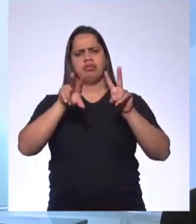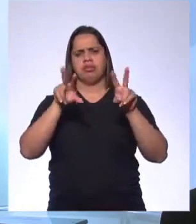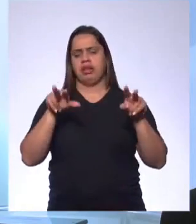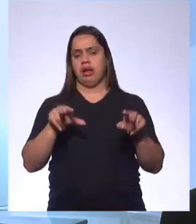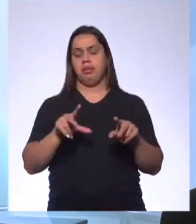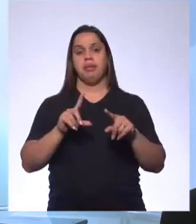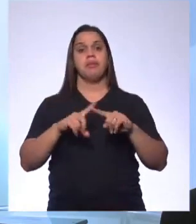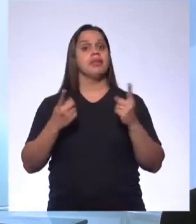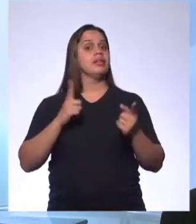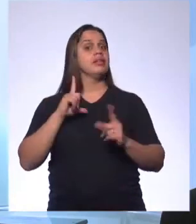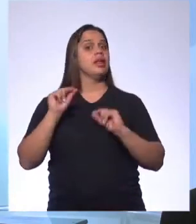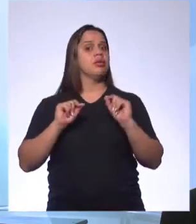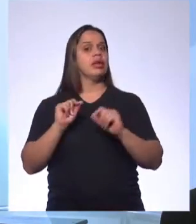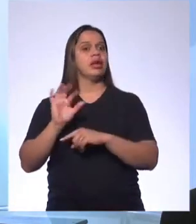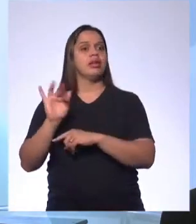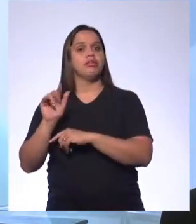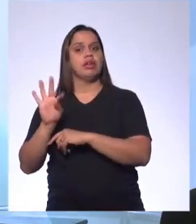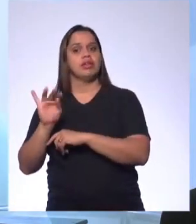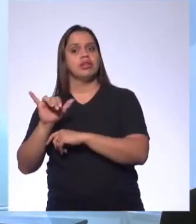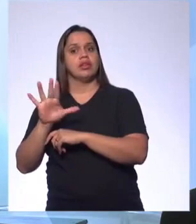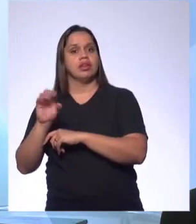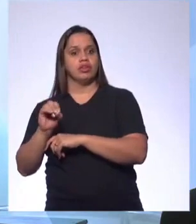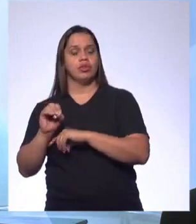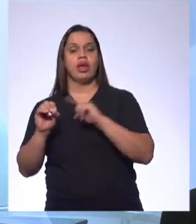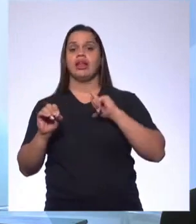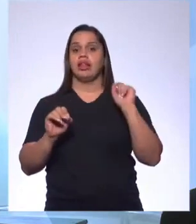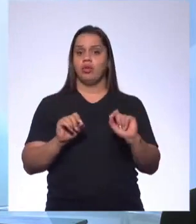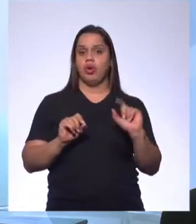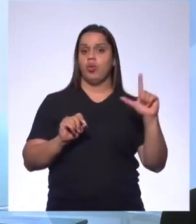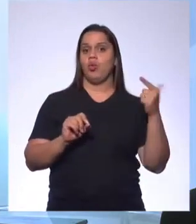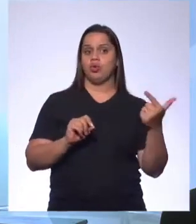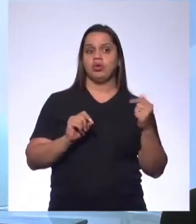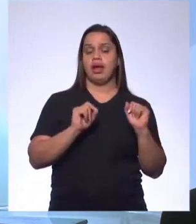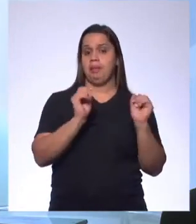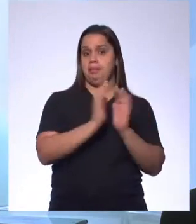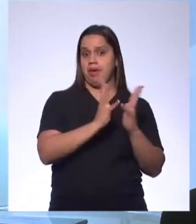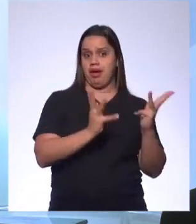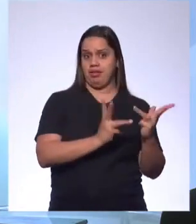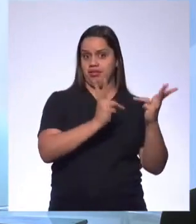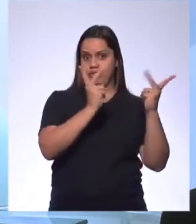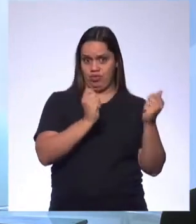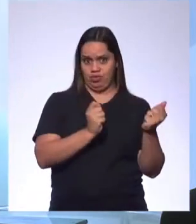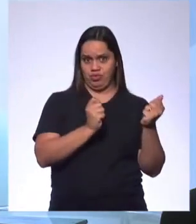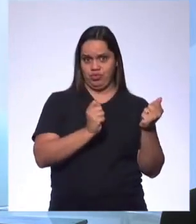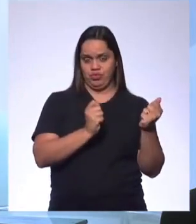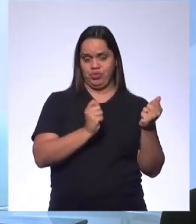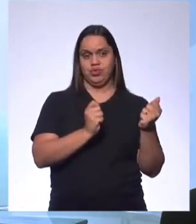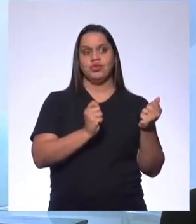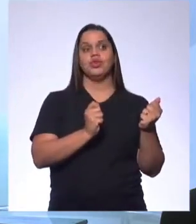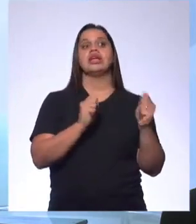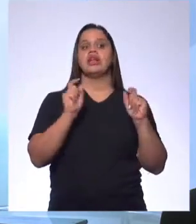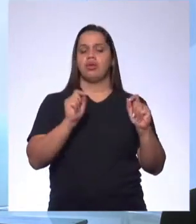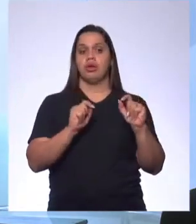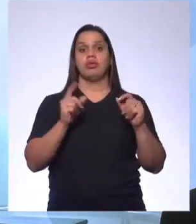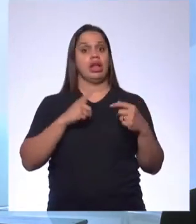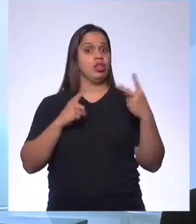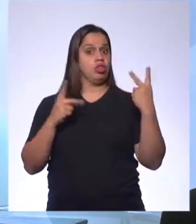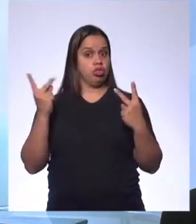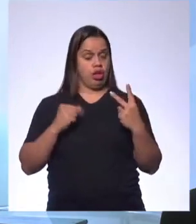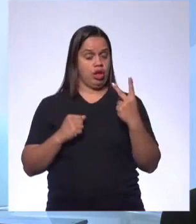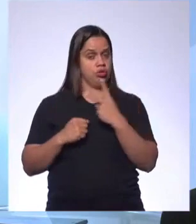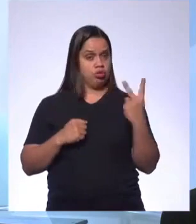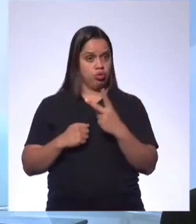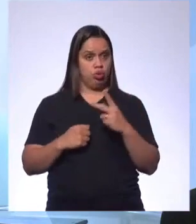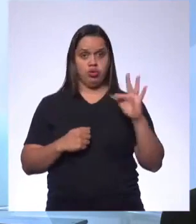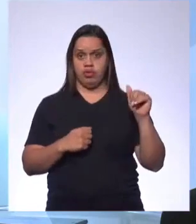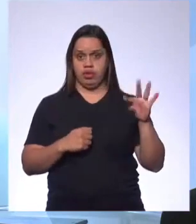a questão do fantástico. E eu tenho o conto maravilhoso também. São dois, na verdade, né, o conto fantástico e o